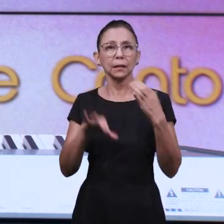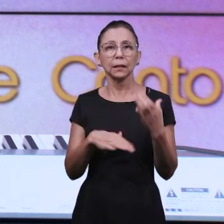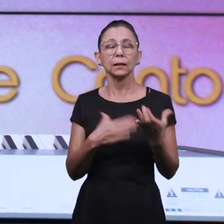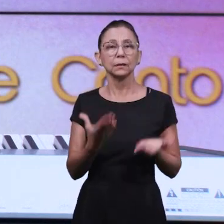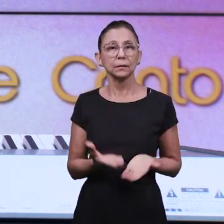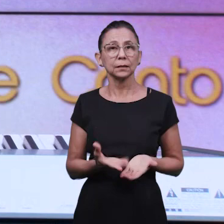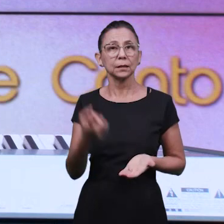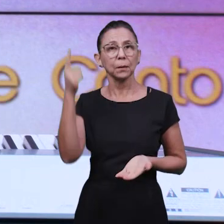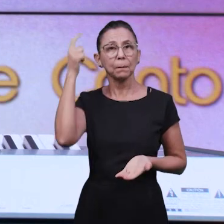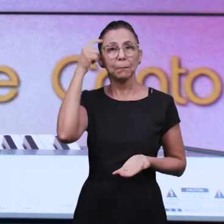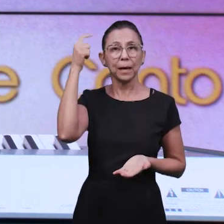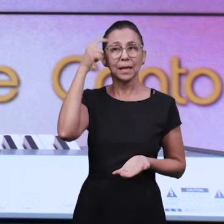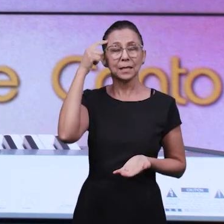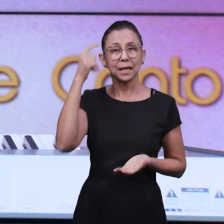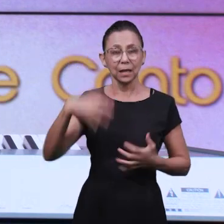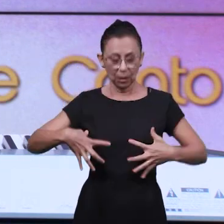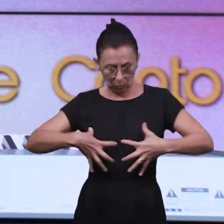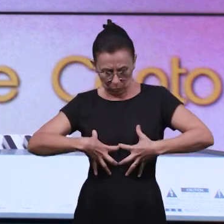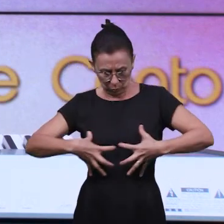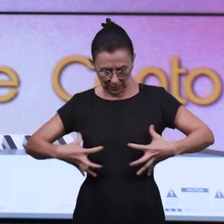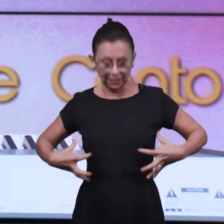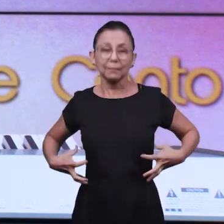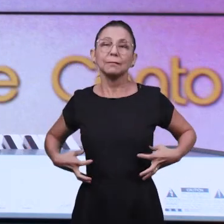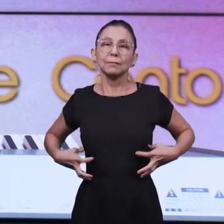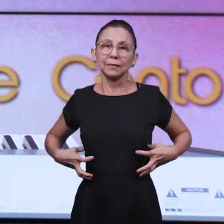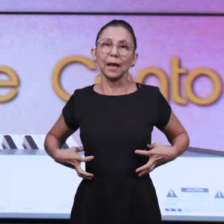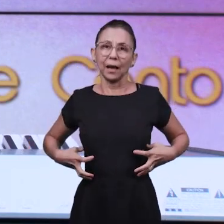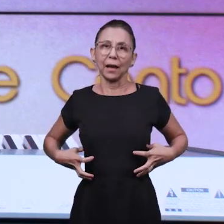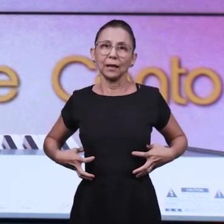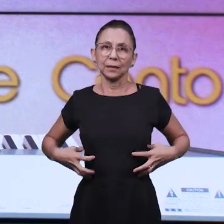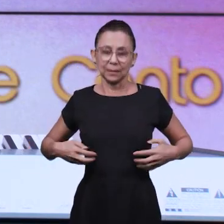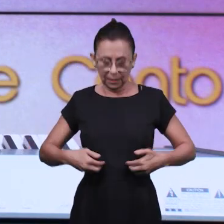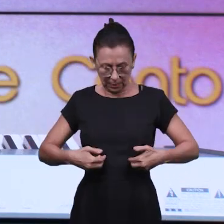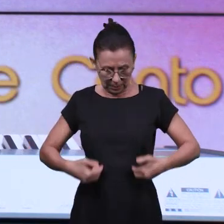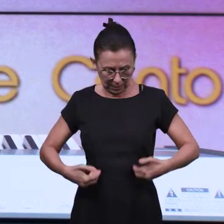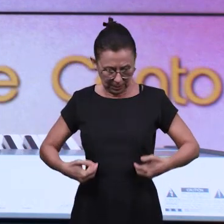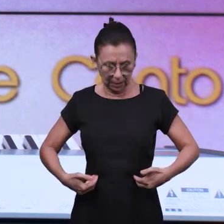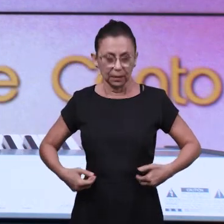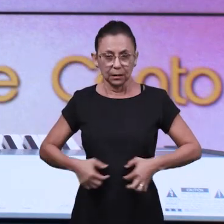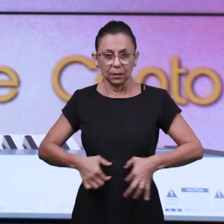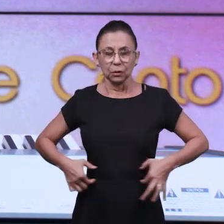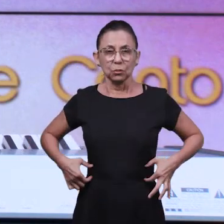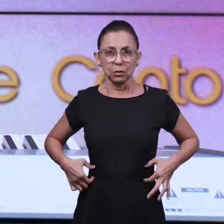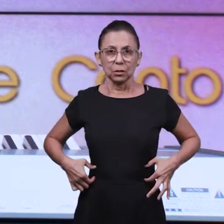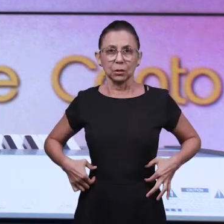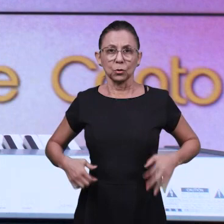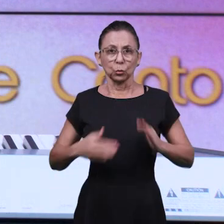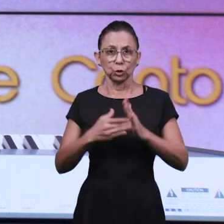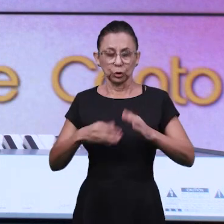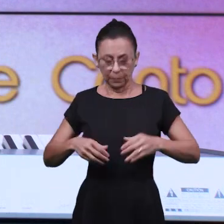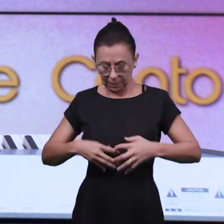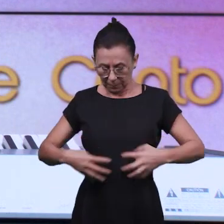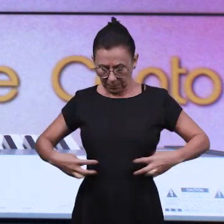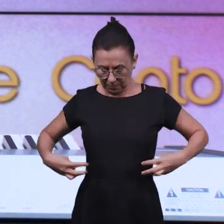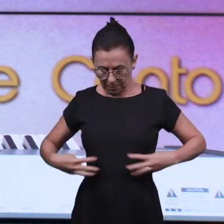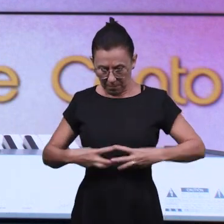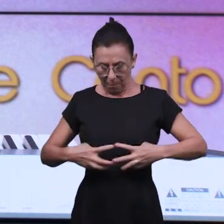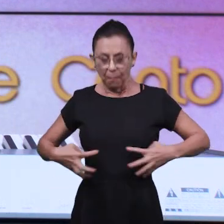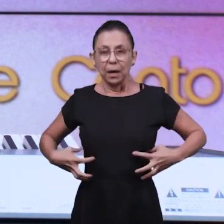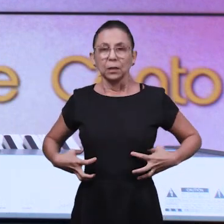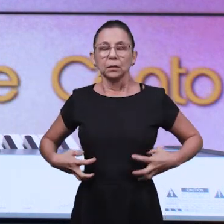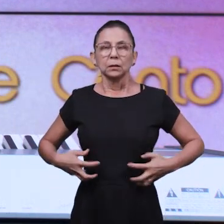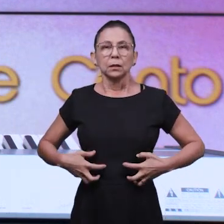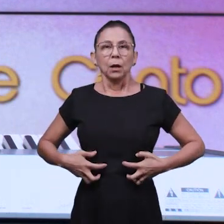canta. Então pensem nas costelas, especialmente as últimas costelas, elas vão nos dar uma percepção maior